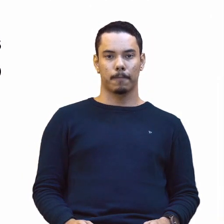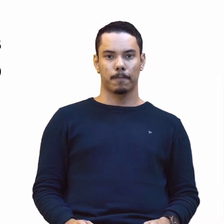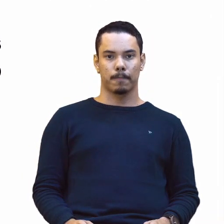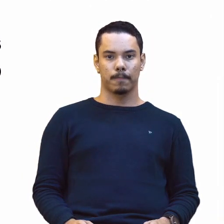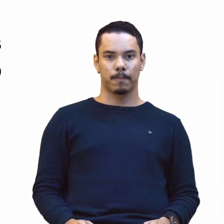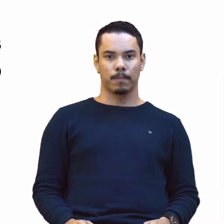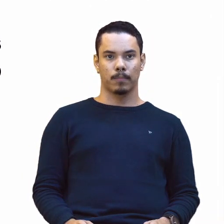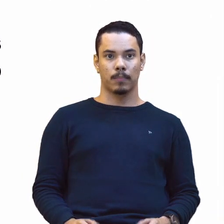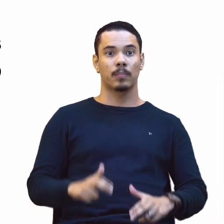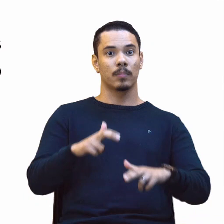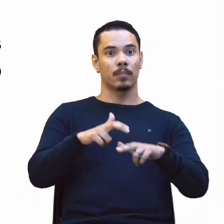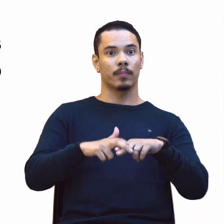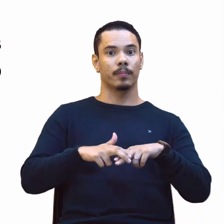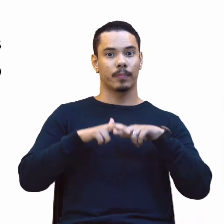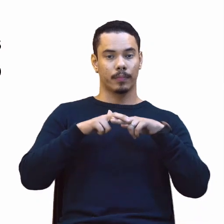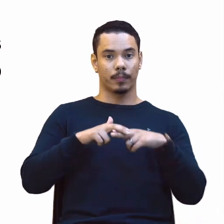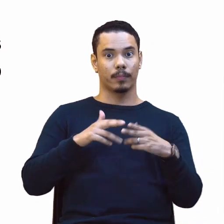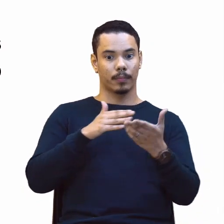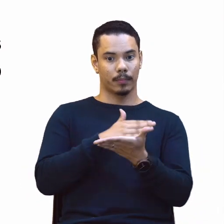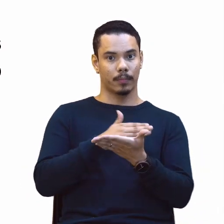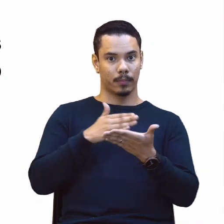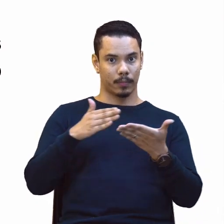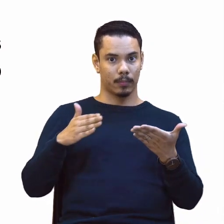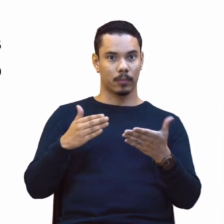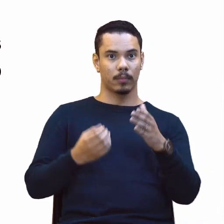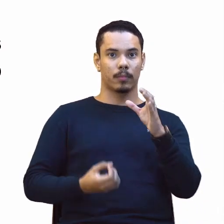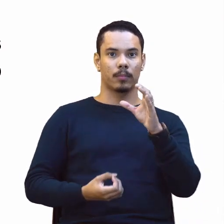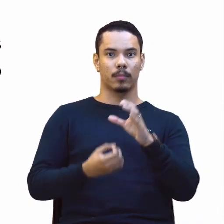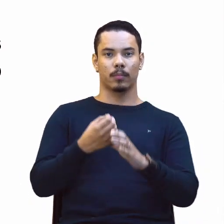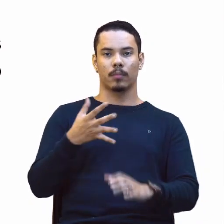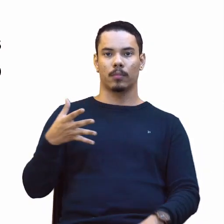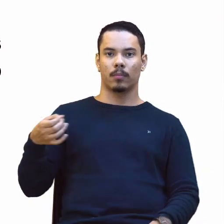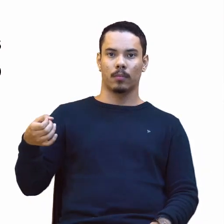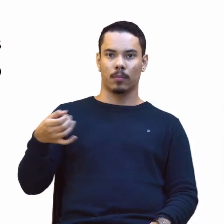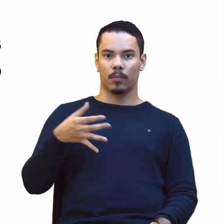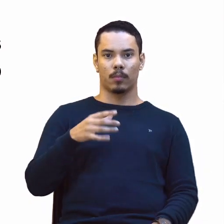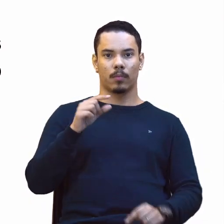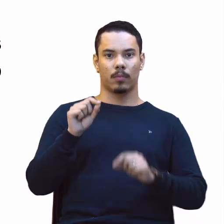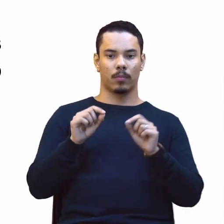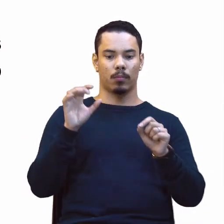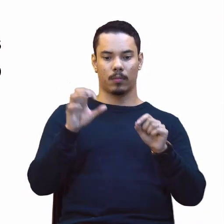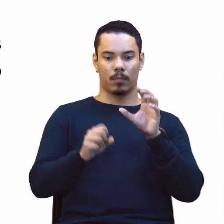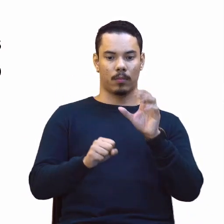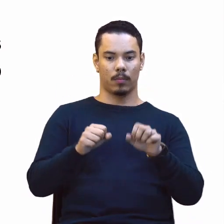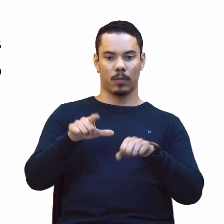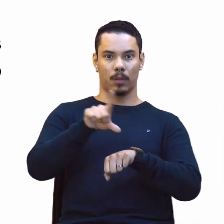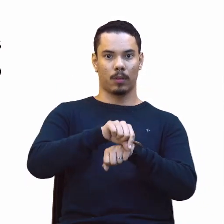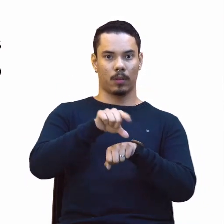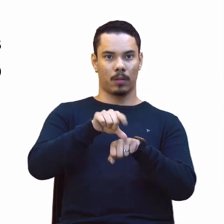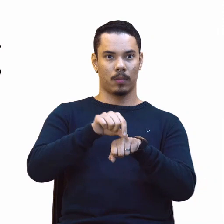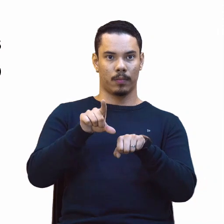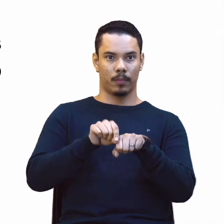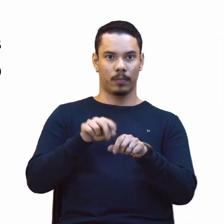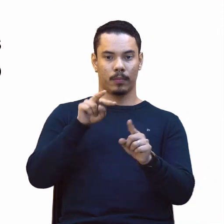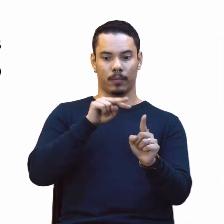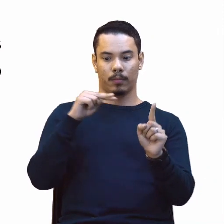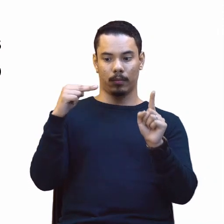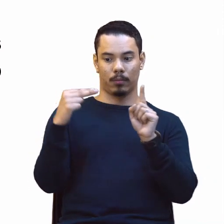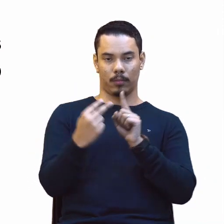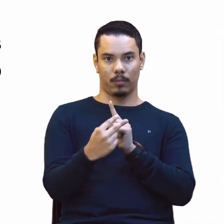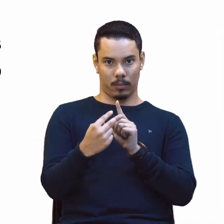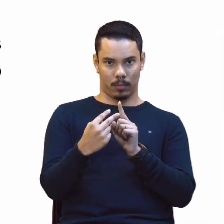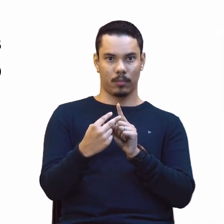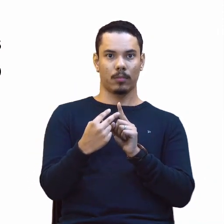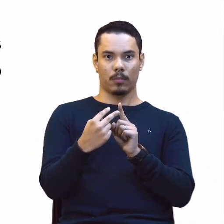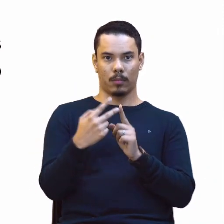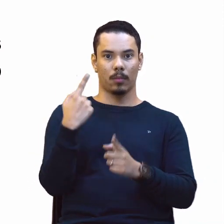A partir daí, então, surgiu a nova tendência, era buscar argumentos baseados na observação